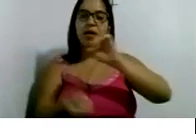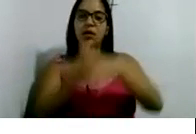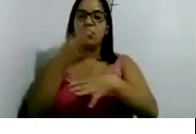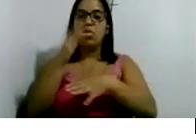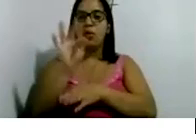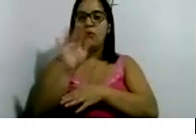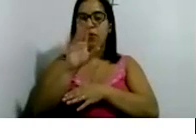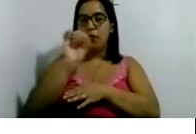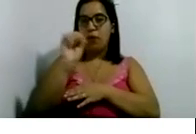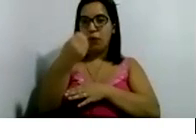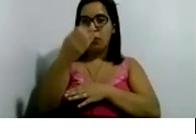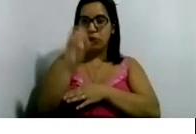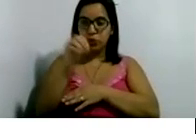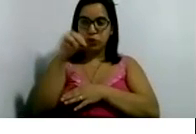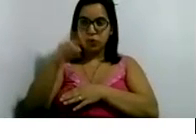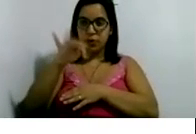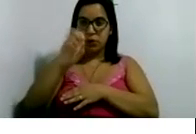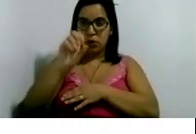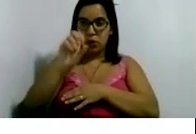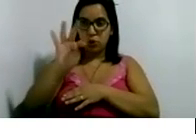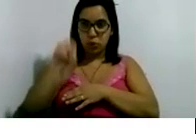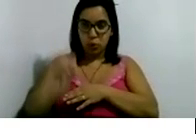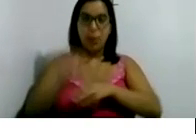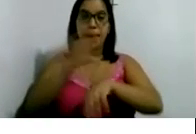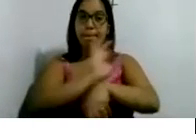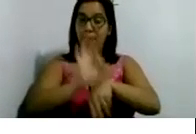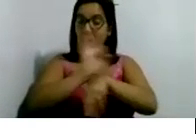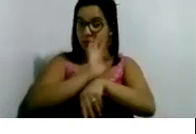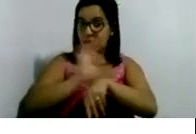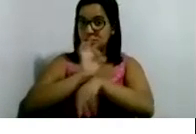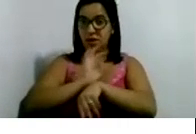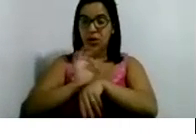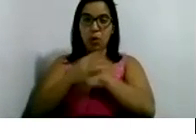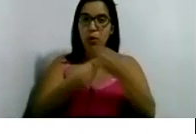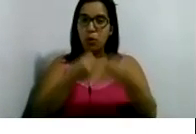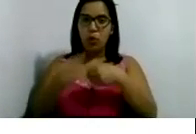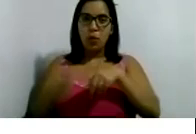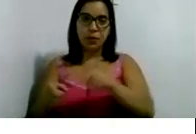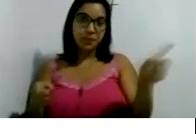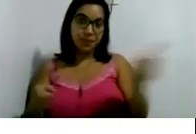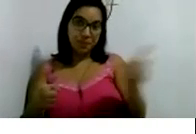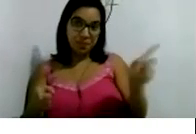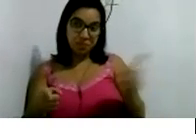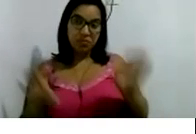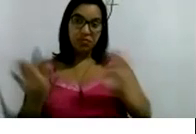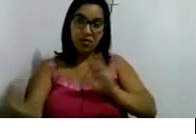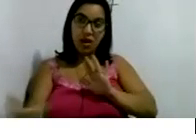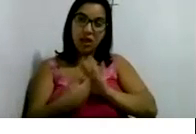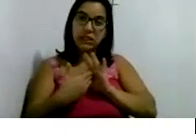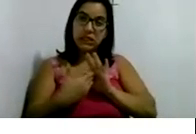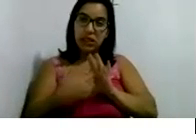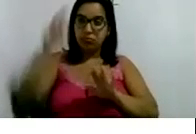mitótico. Então, as células elas vão ficar nesse estágio até lá